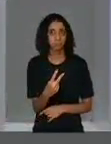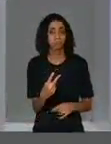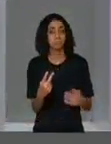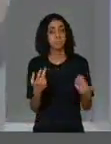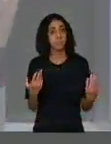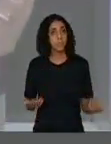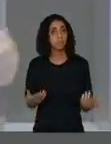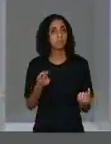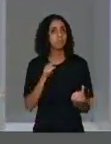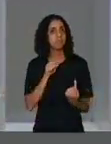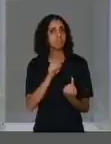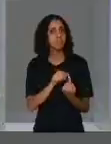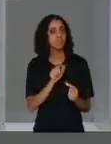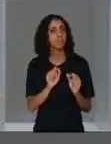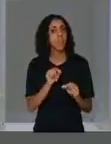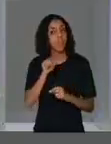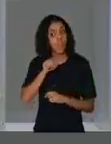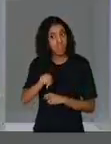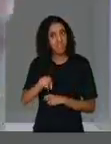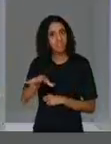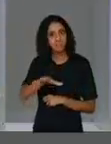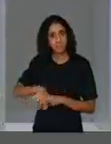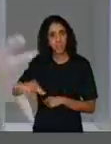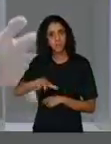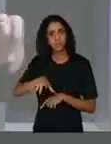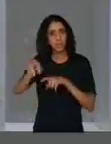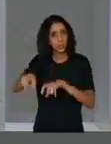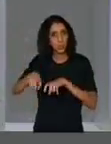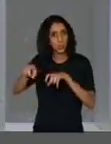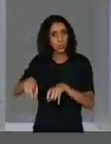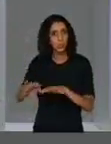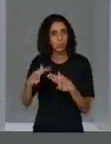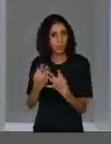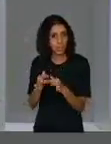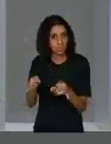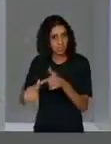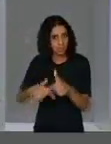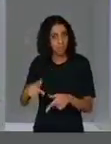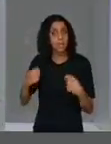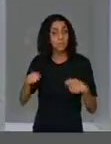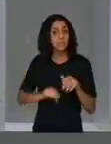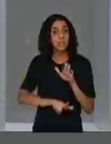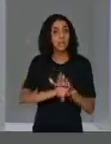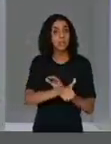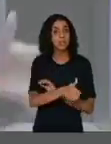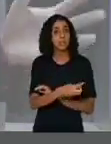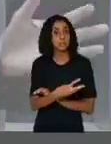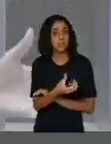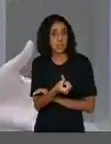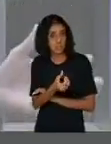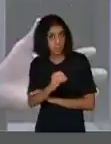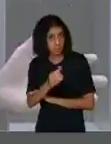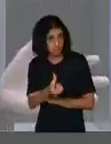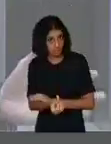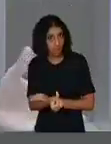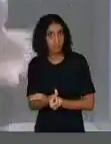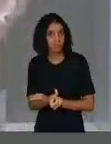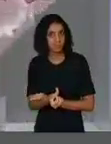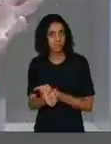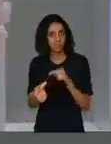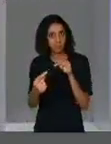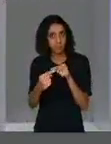com que esse público da agricultura familiar tenha o abrigo da Lei 13.606 e se possa